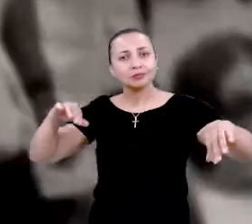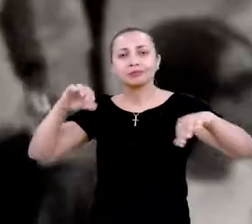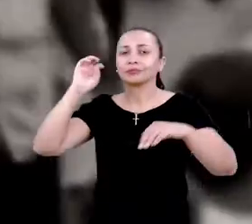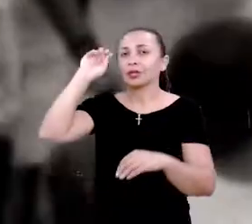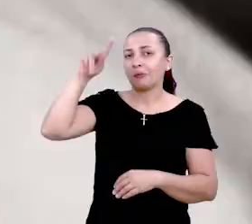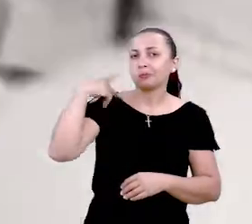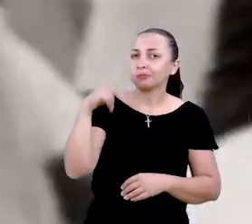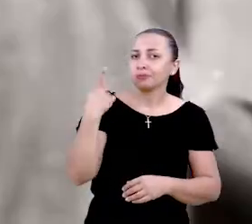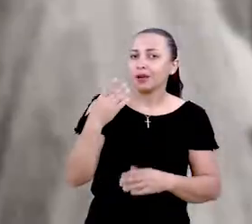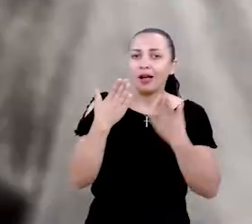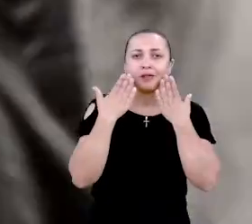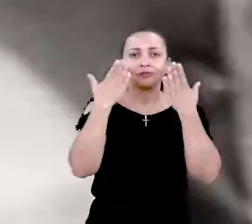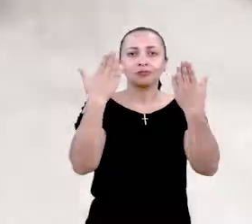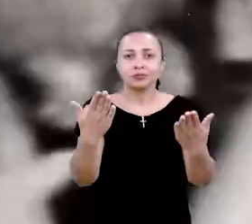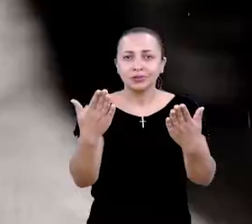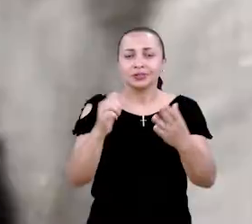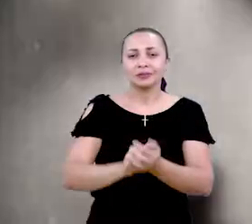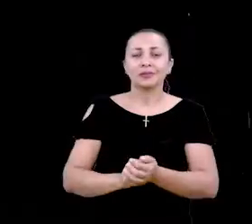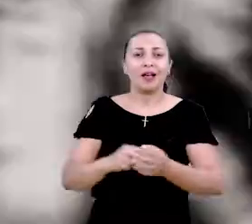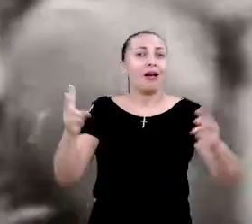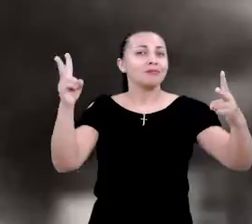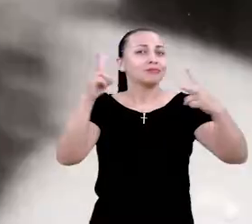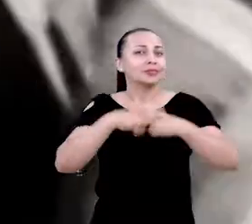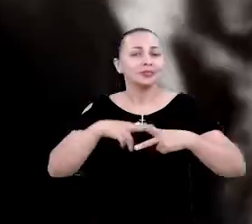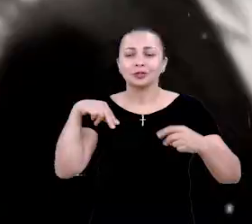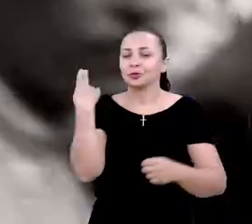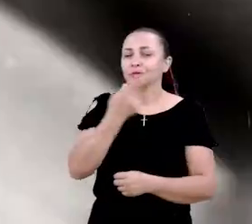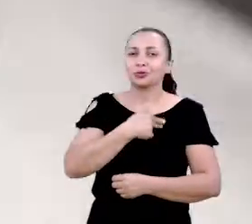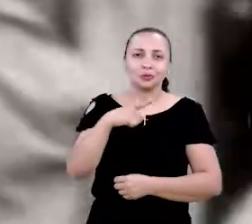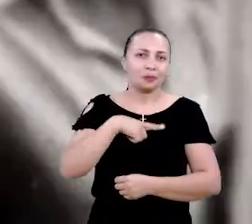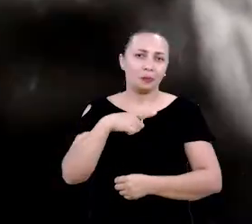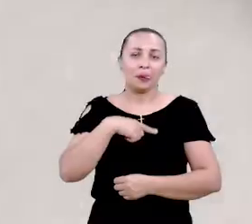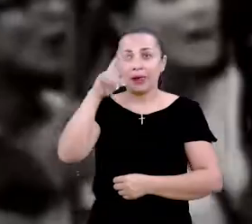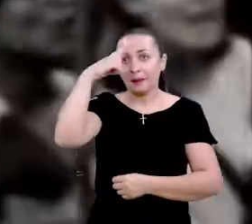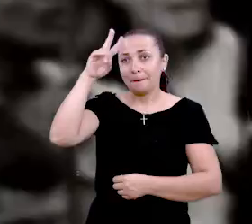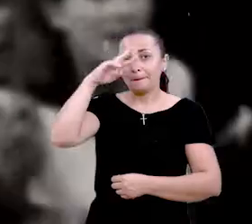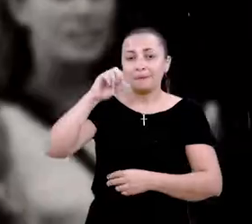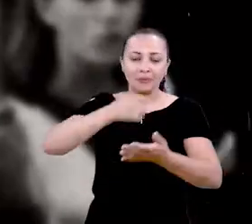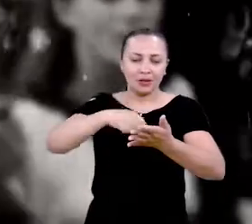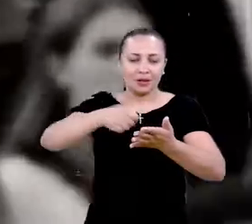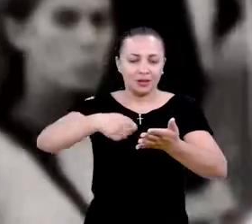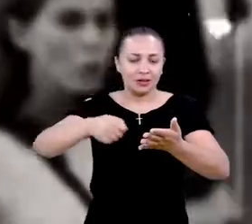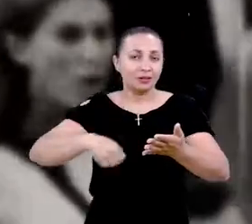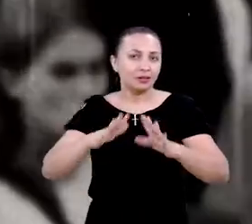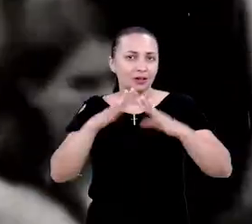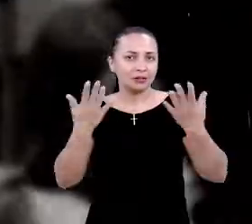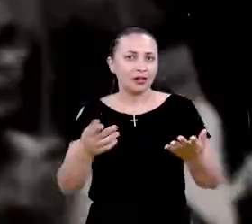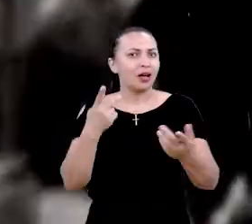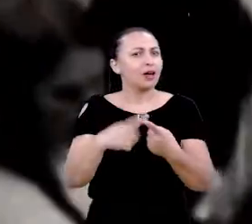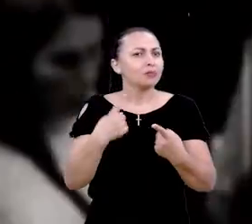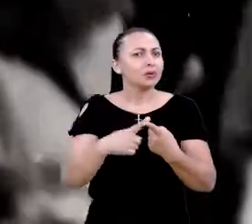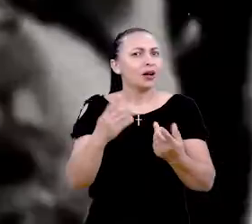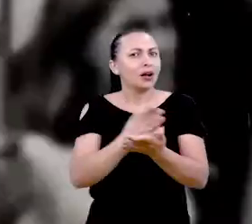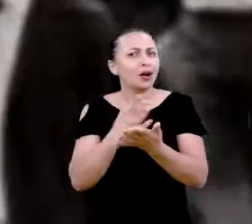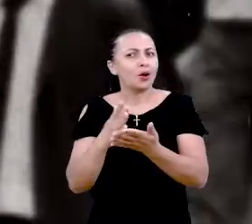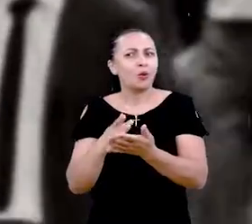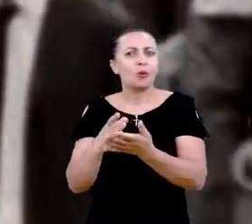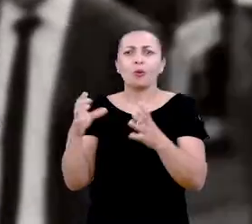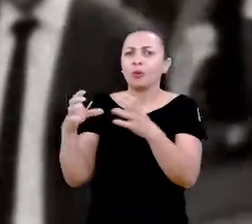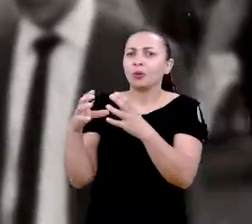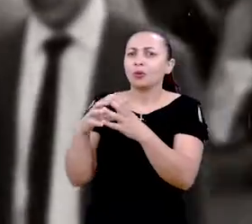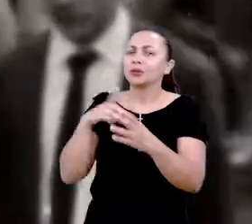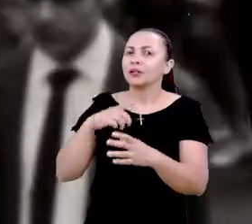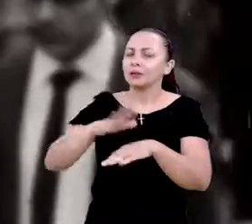é porque algum setor da sociedade teve mais força para que essa história fosse escrita dessa forma. Então,